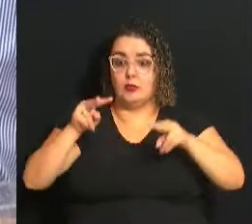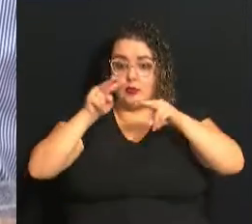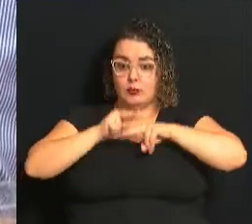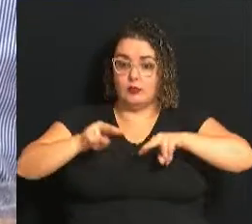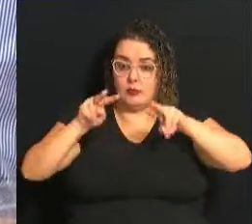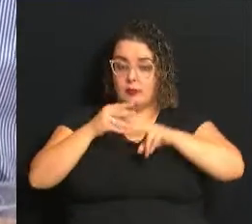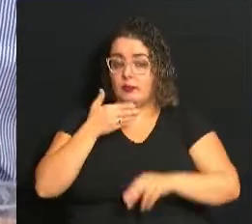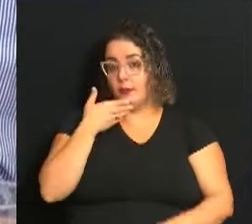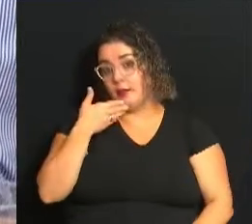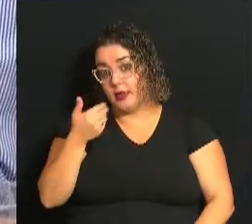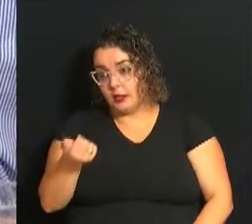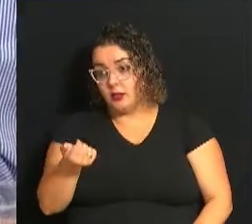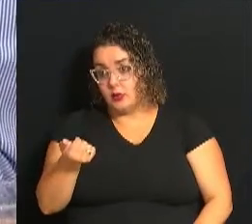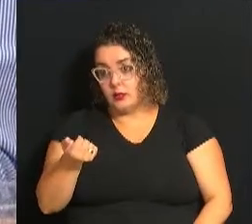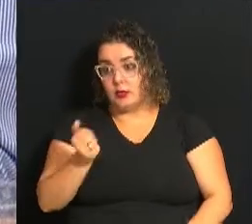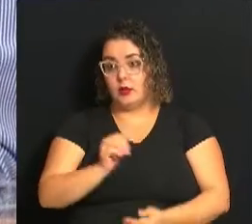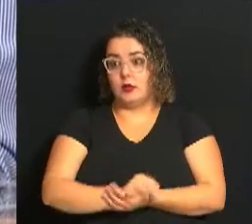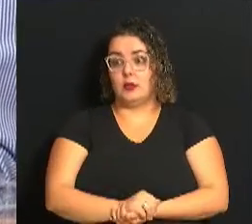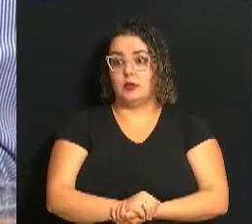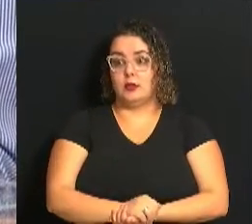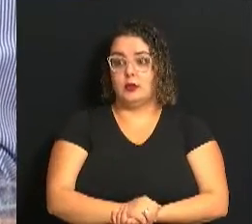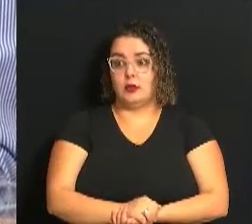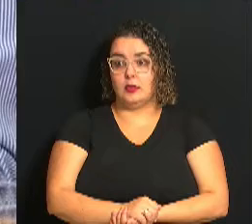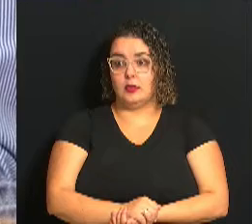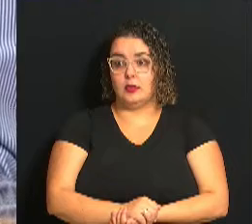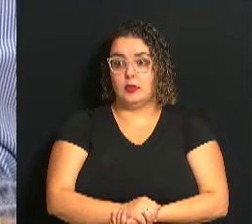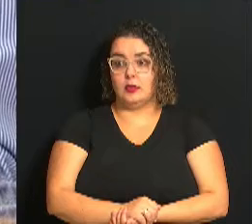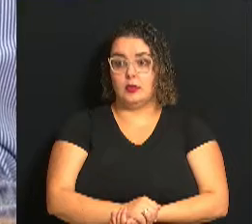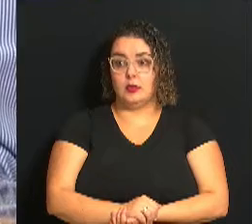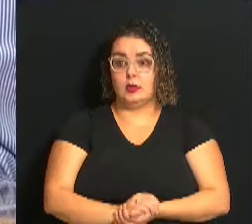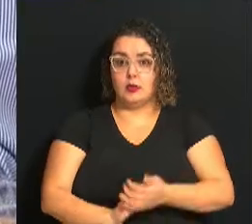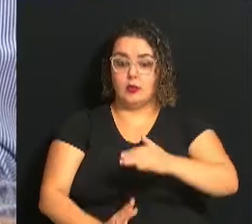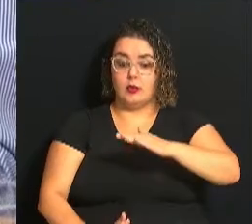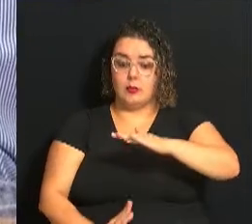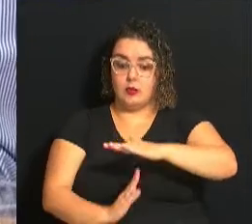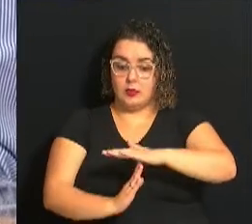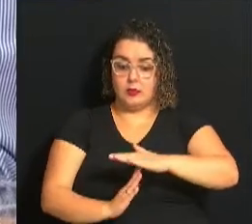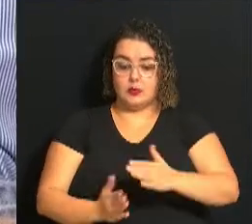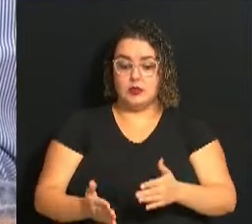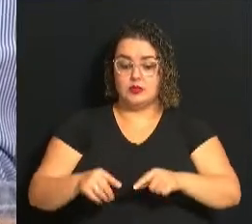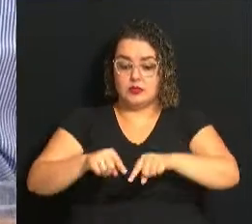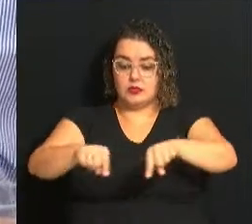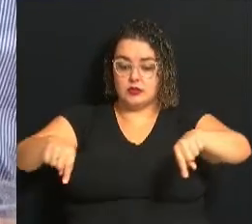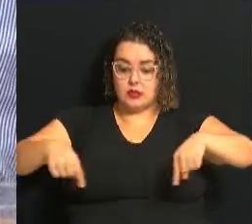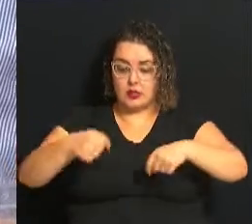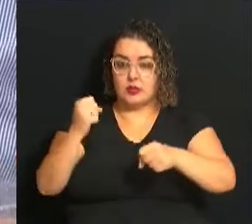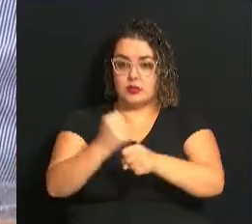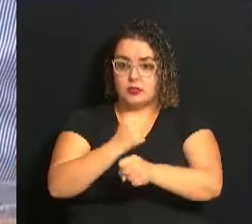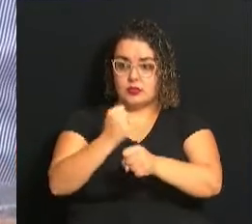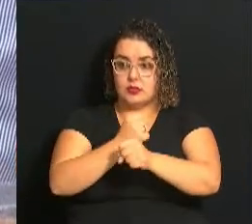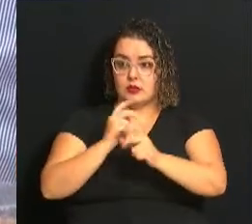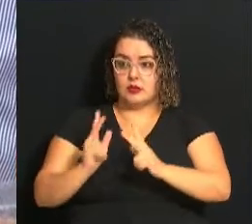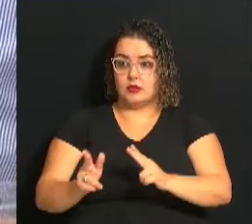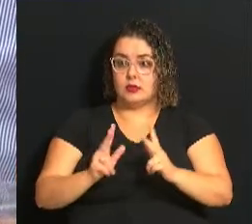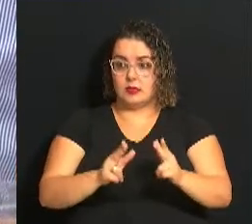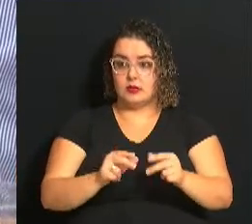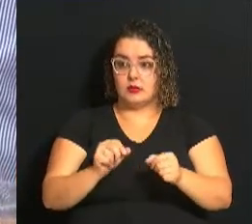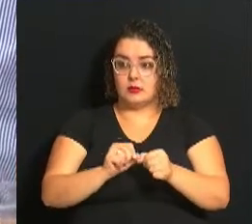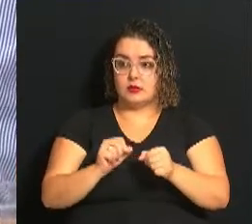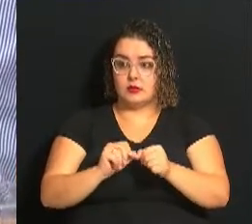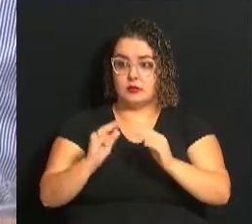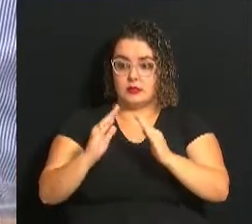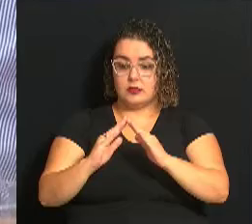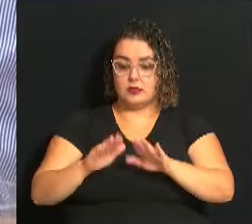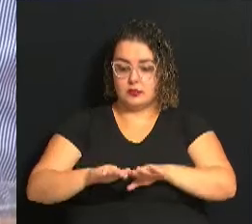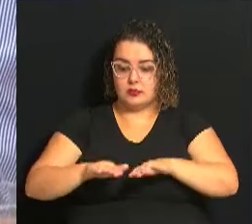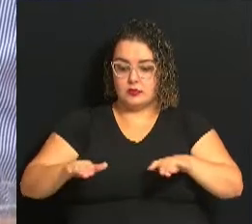melhor. E, como o limite da área de construção é o mesmo, se você fizer uma casa térrea num terreno de